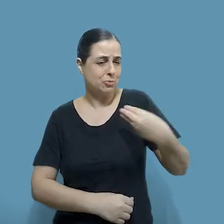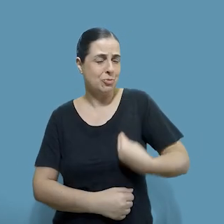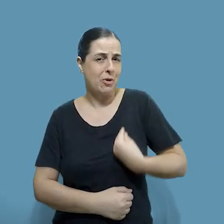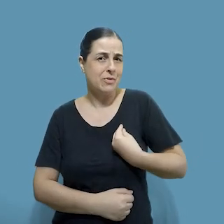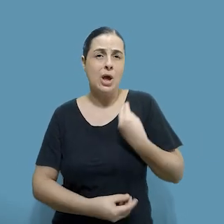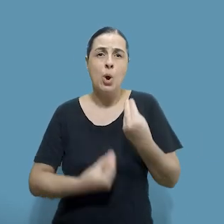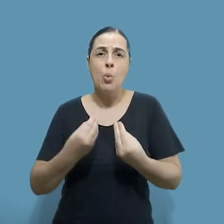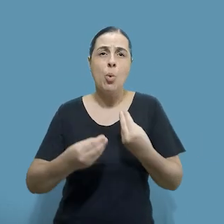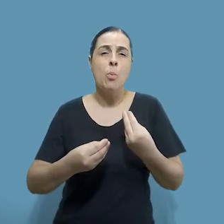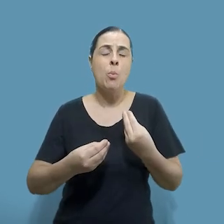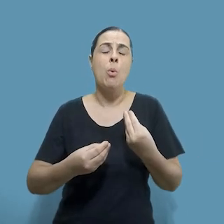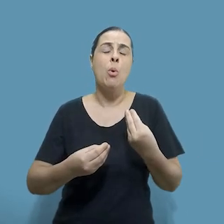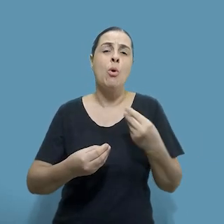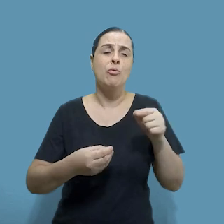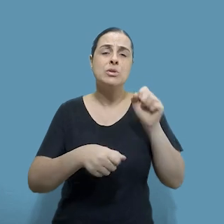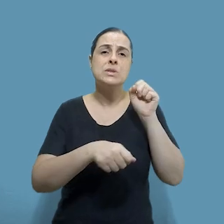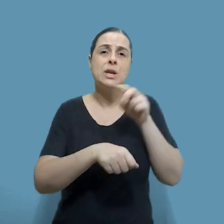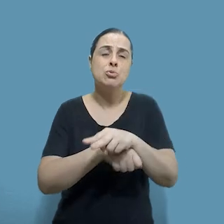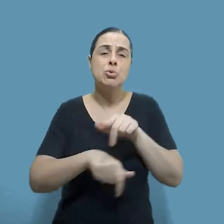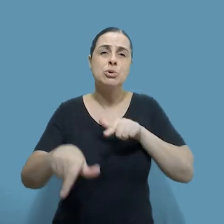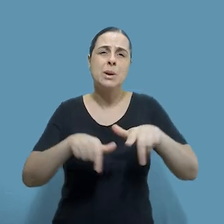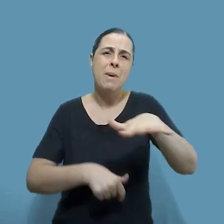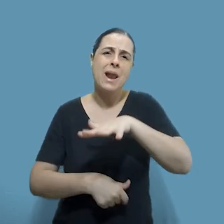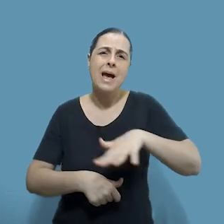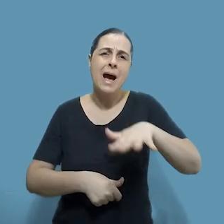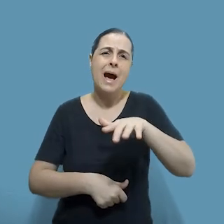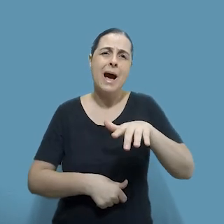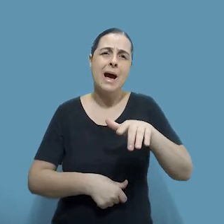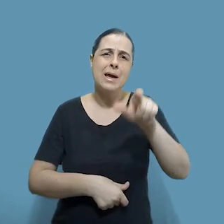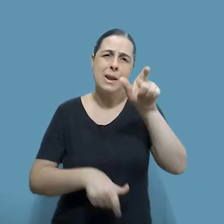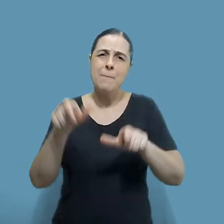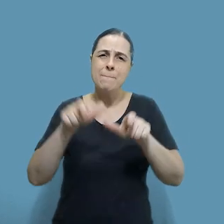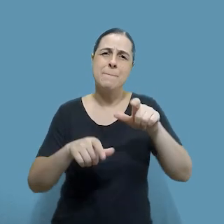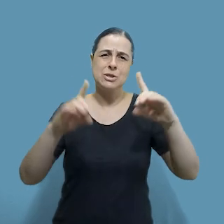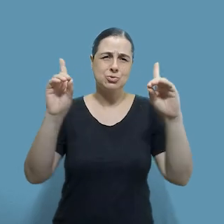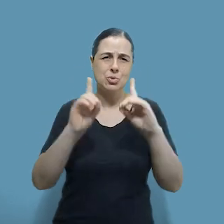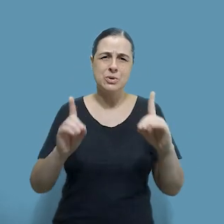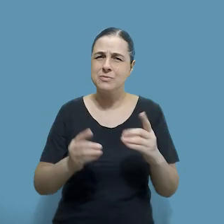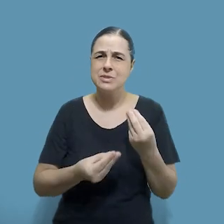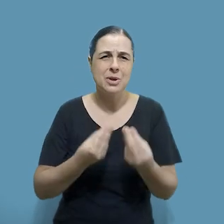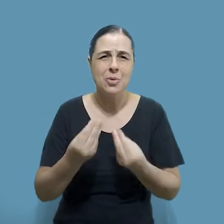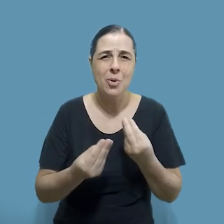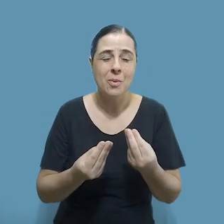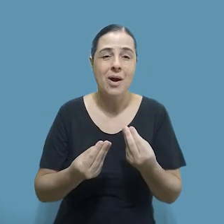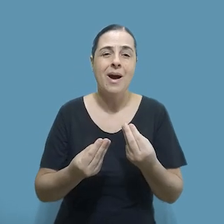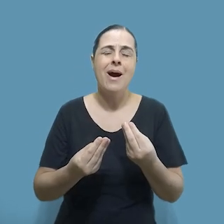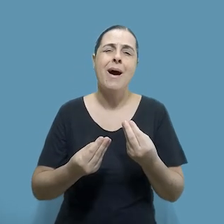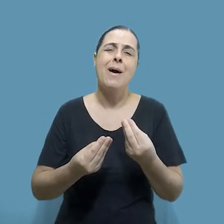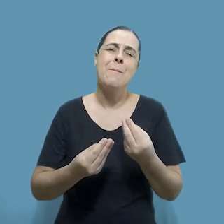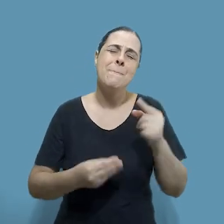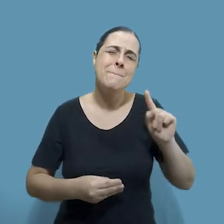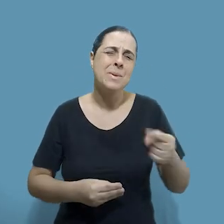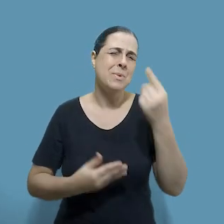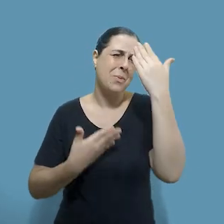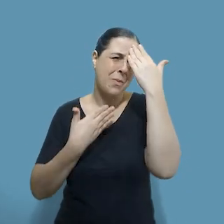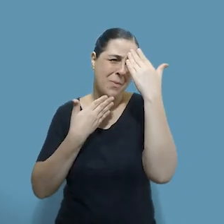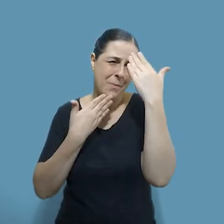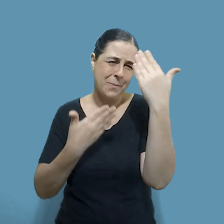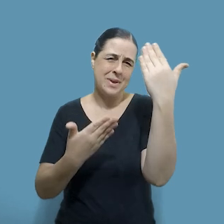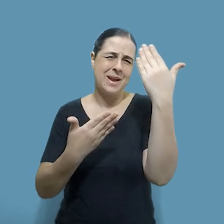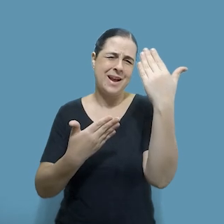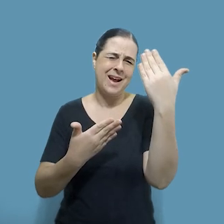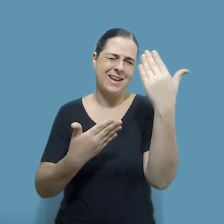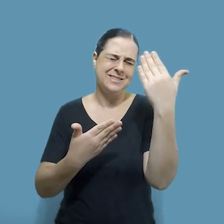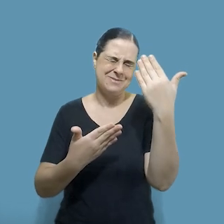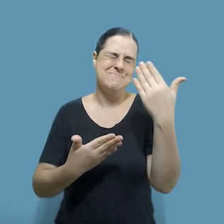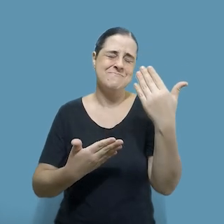com deficiência? Bom, em primeiríssimo lugar, mil obrigadas, porque é uma dele. Eu sou super fã de